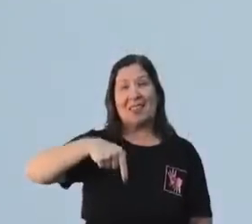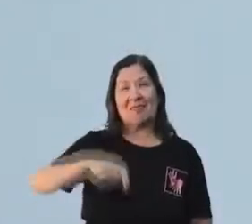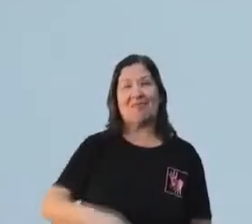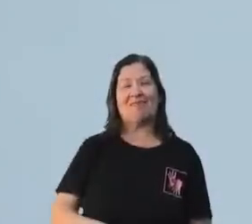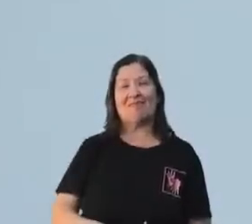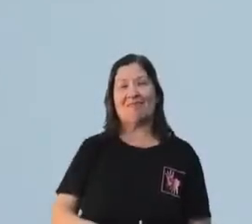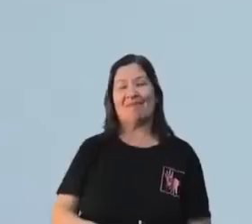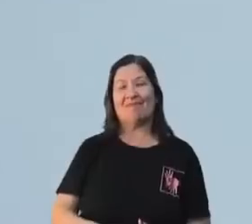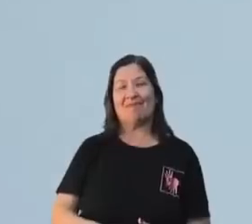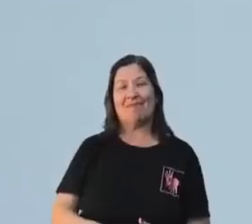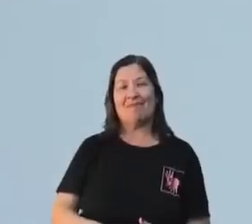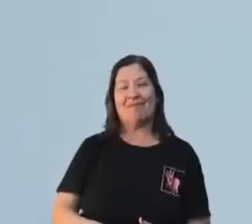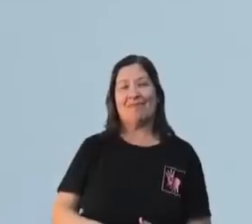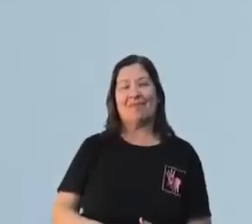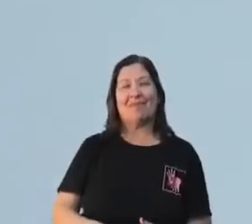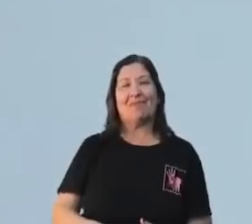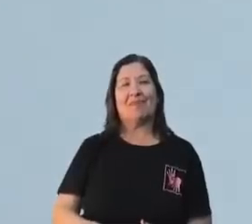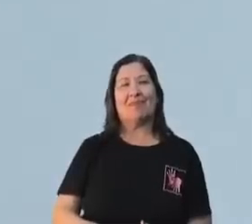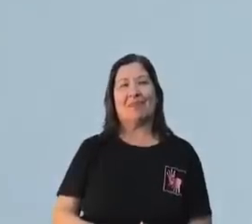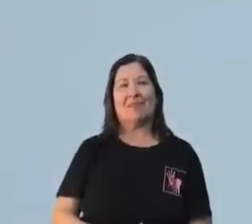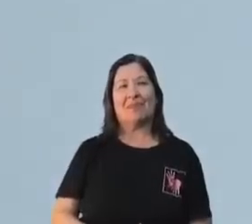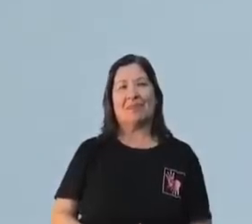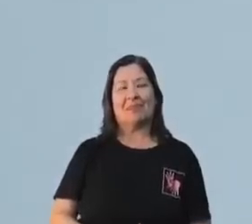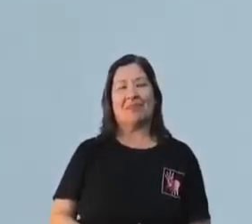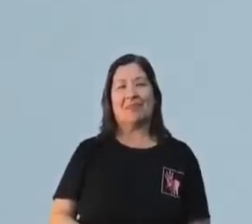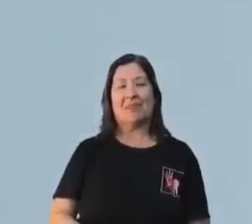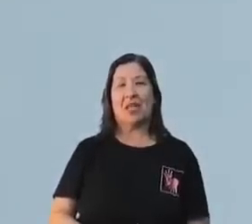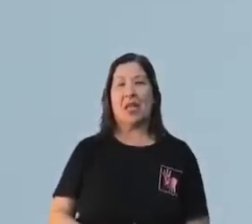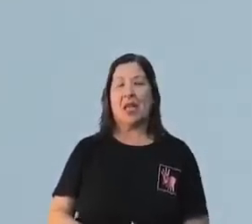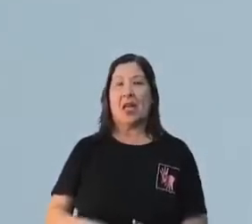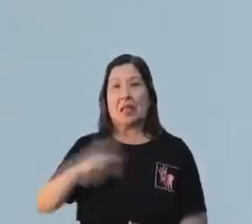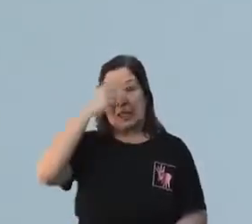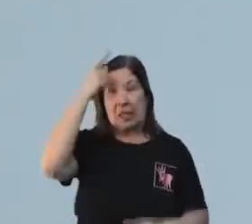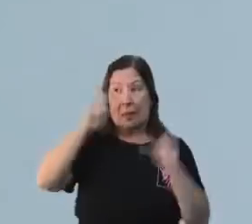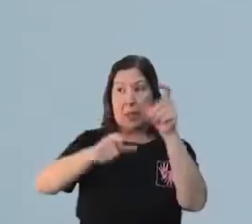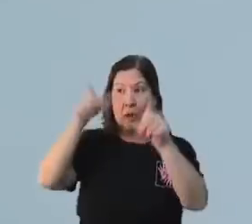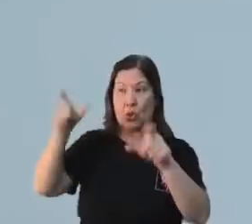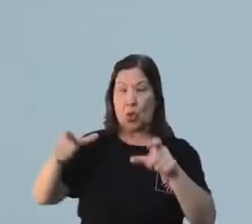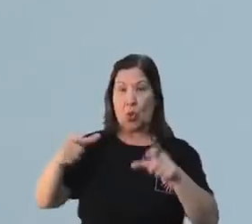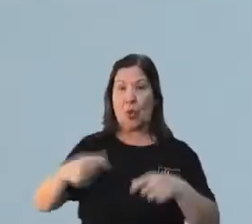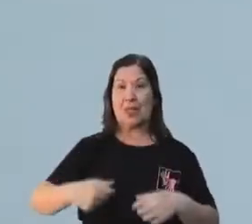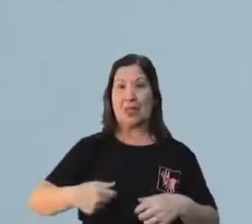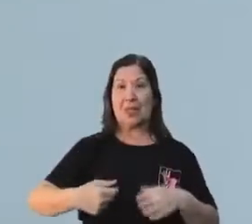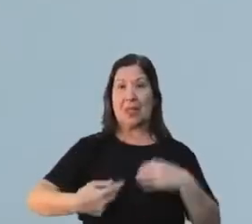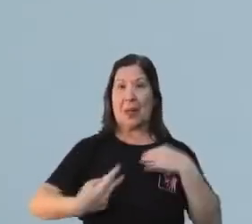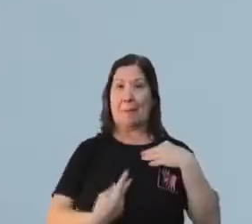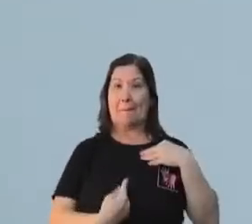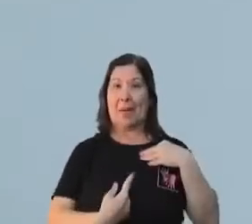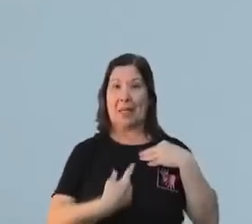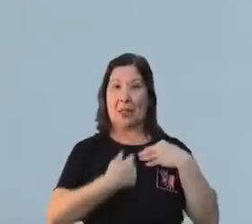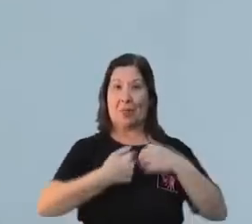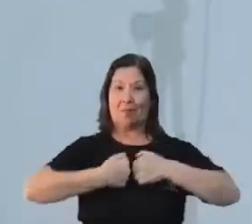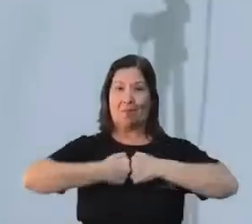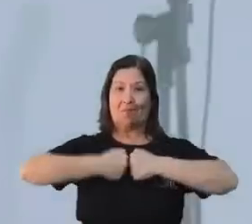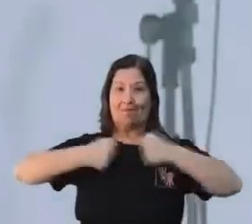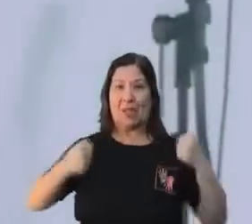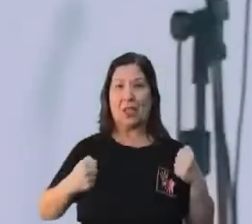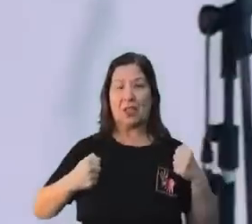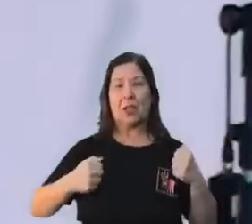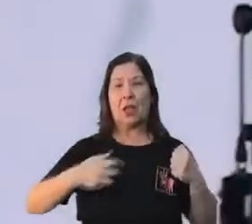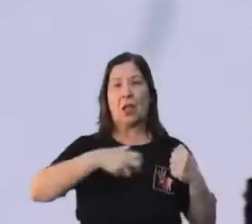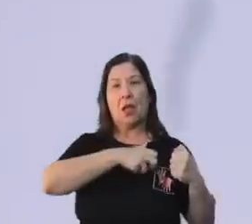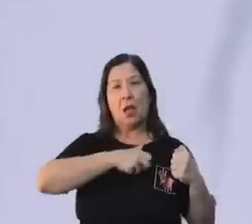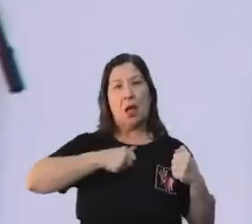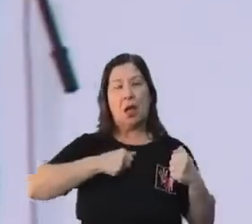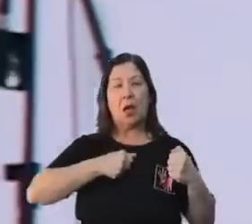na África. Sabe o que fizeram? Abriram o peito dele, arrancaram o coração dele, e sepultaram